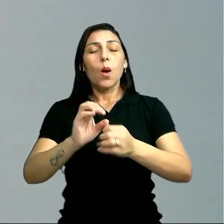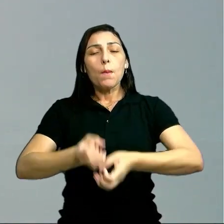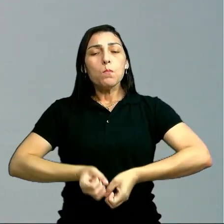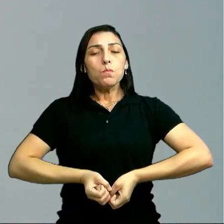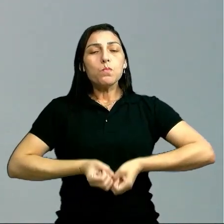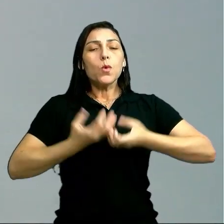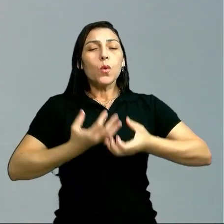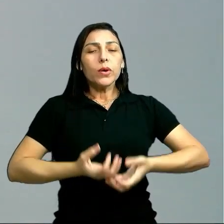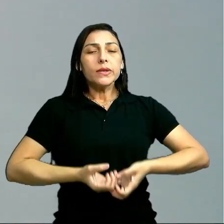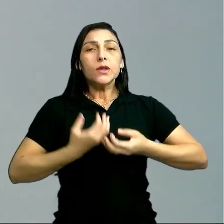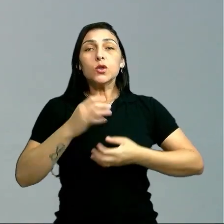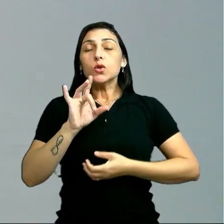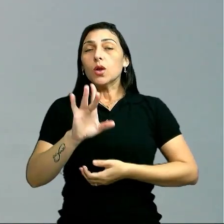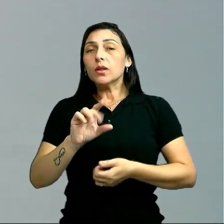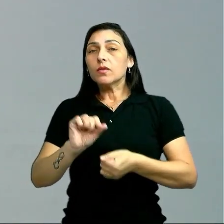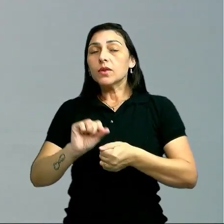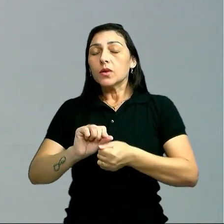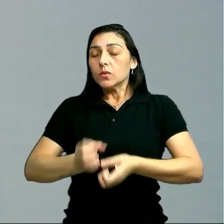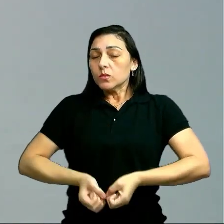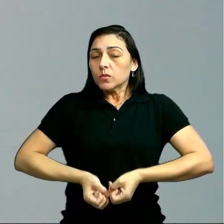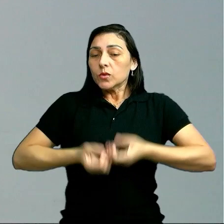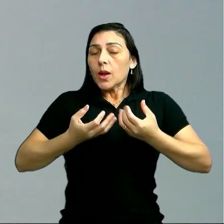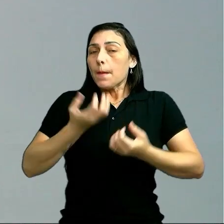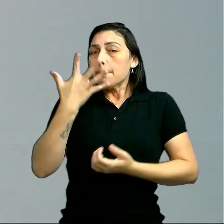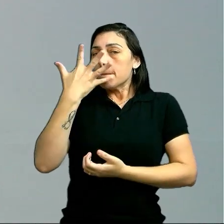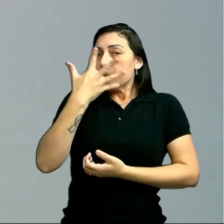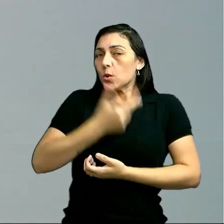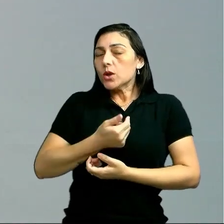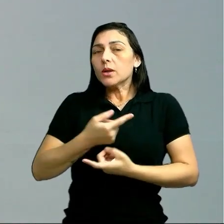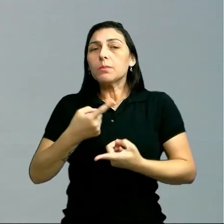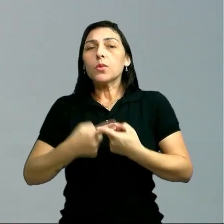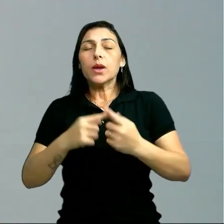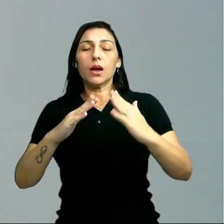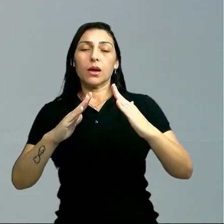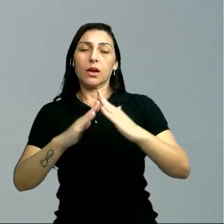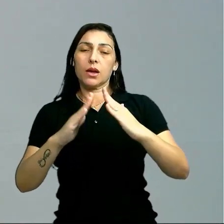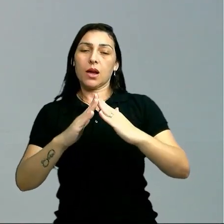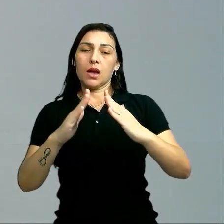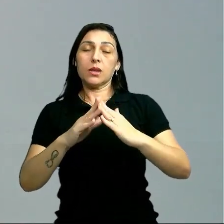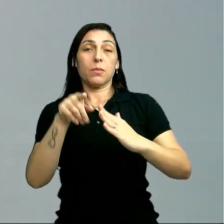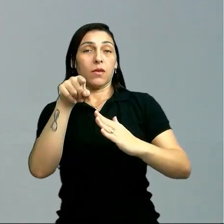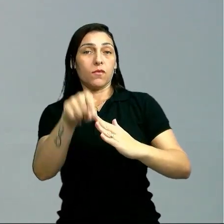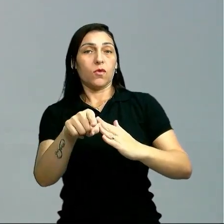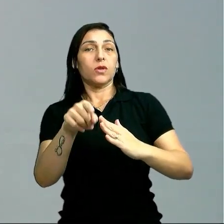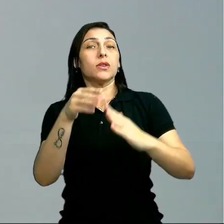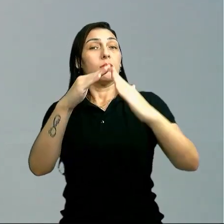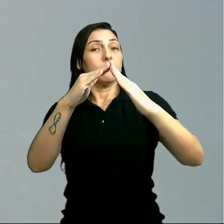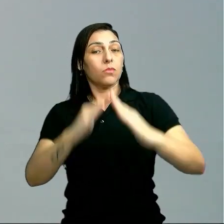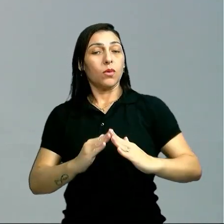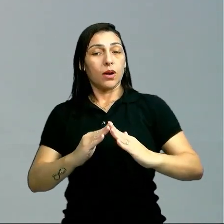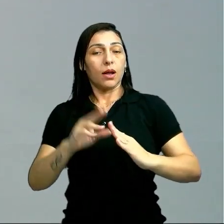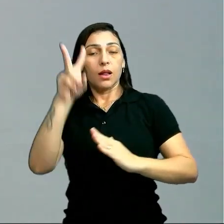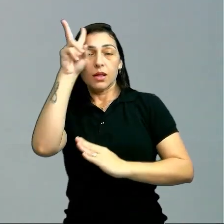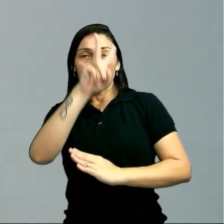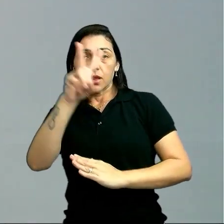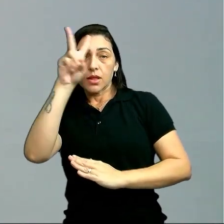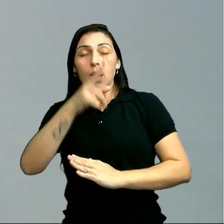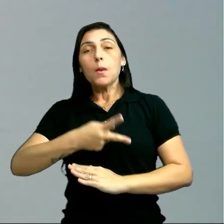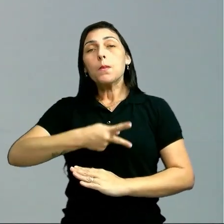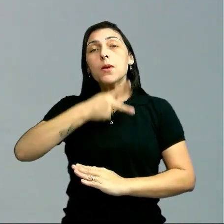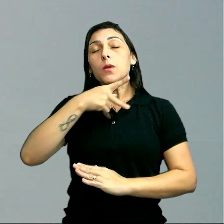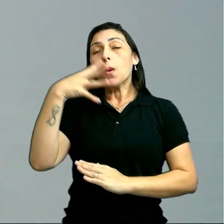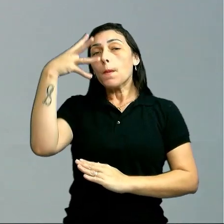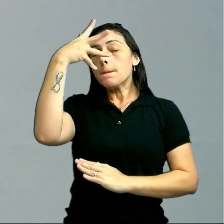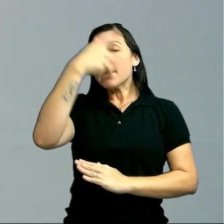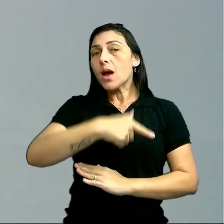poesia. Só que ele está fazendo uma poesia bonita. Por quê? Porque a casa serve para você habitar. Lembra que para o Platão o